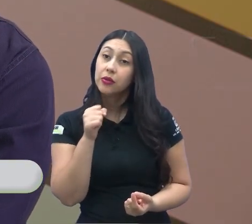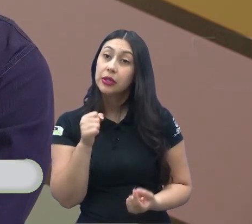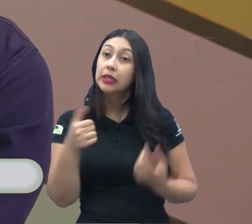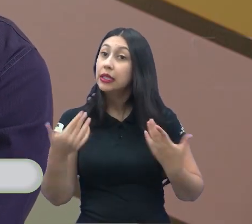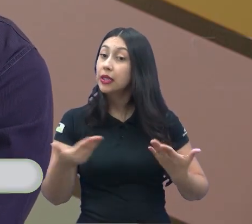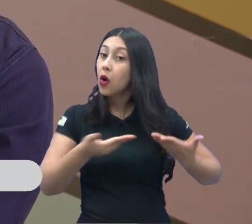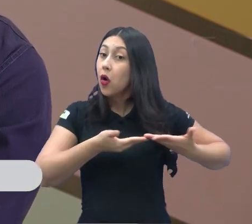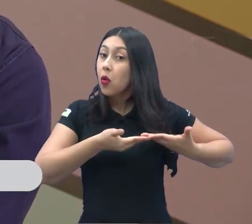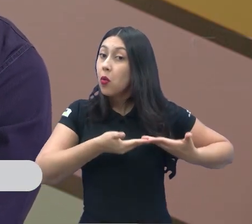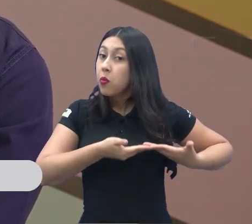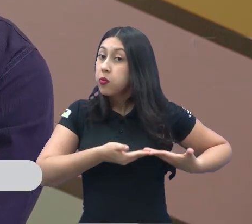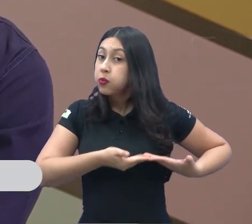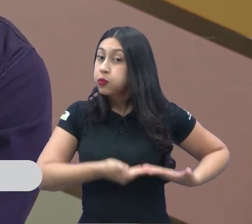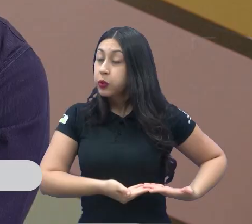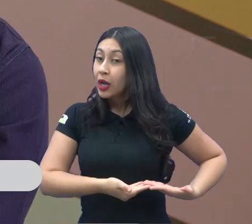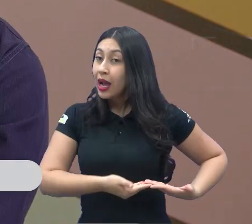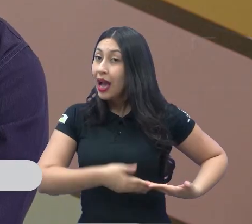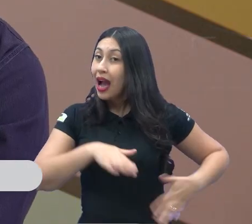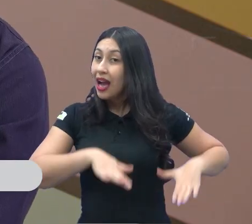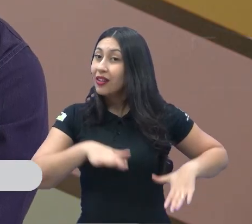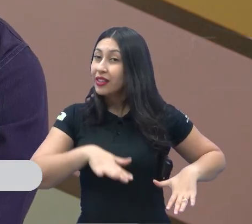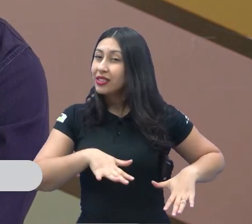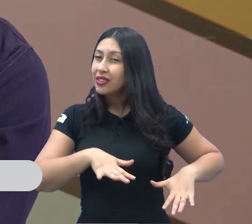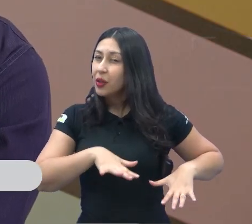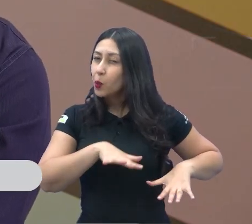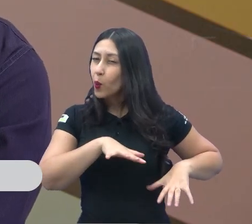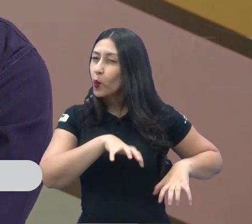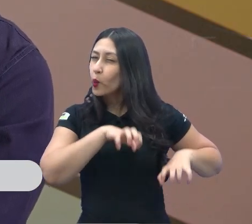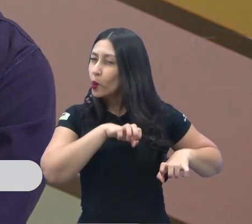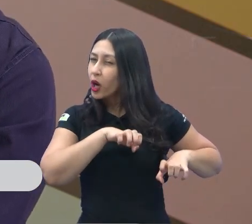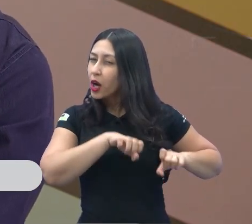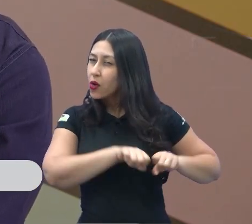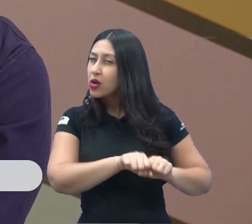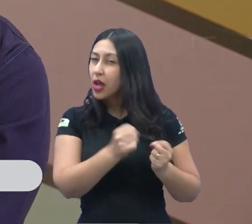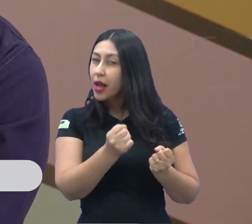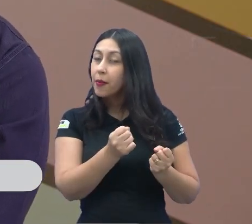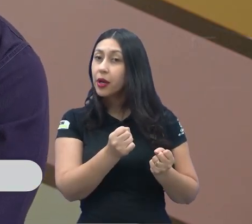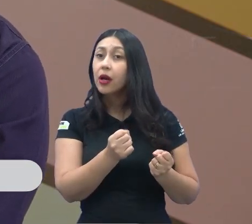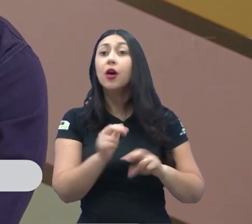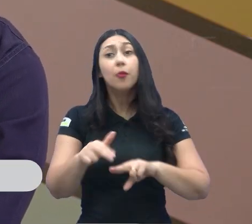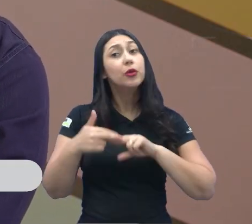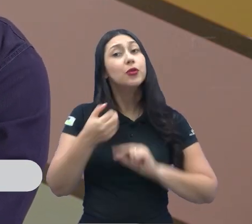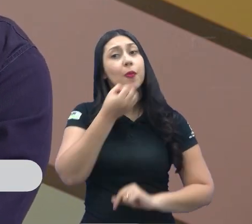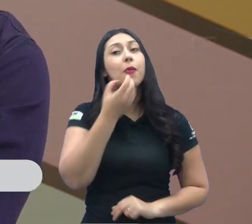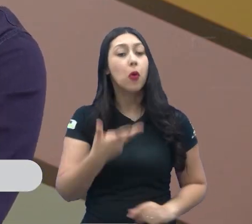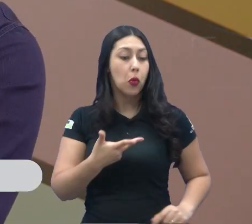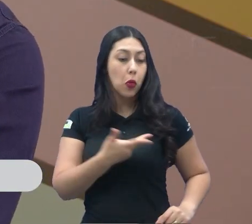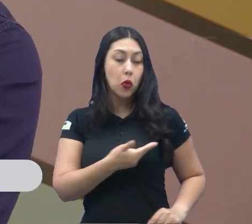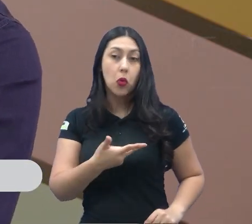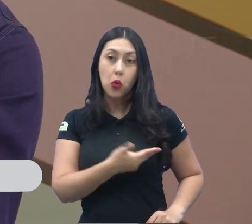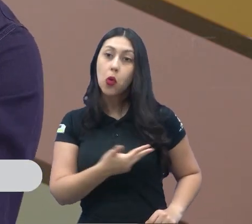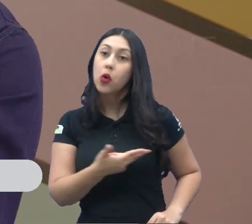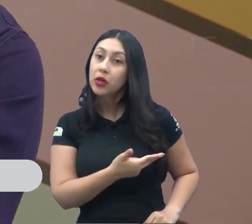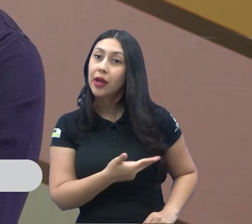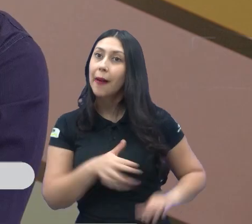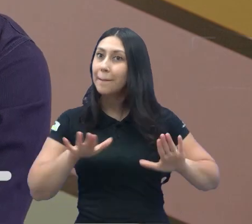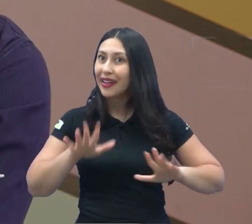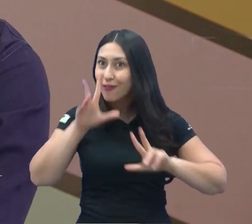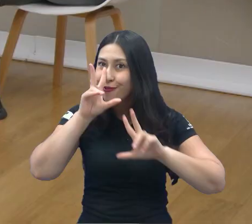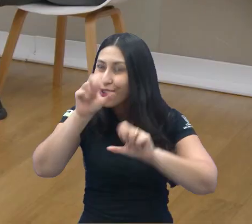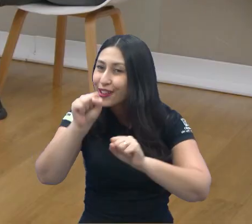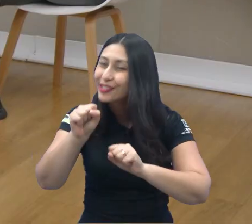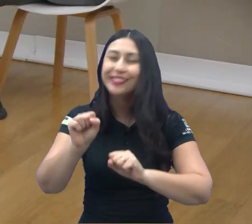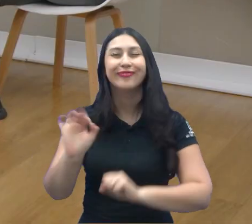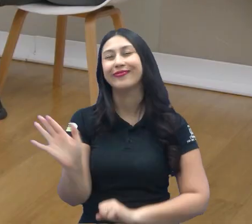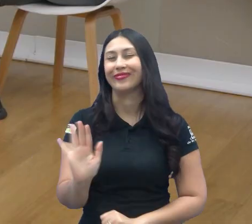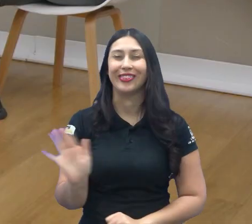né, o final, as pontas, tende realmente a ser mais ressecado, um pouco mais quebradiço. Então, é legal de tempos em tempos cortar um pouquinho as pontas, mas que vai estimular não vai, de forma alguma.